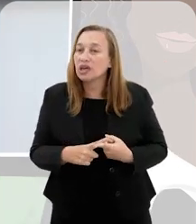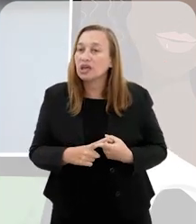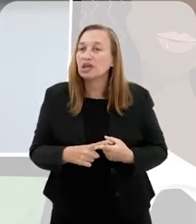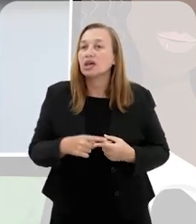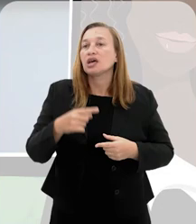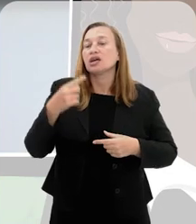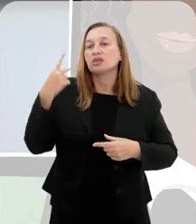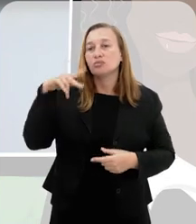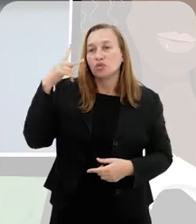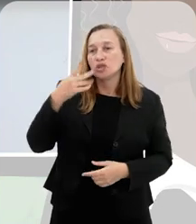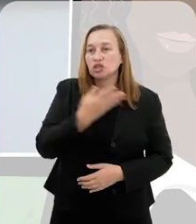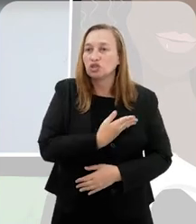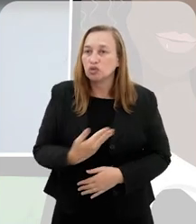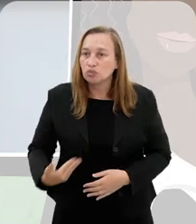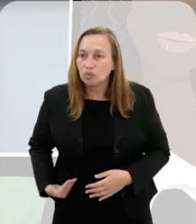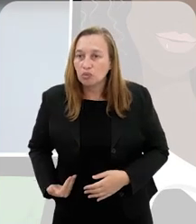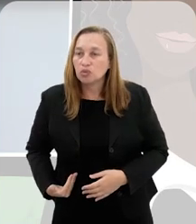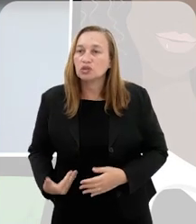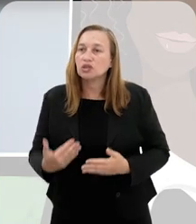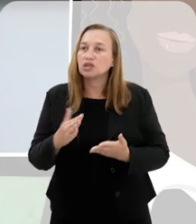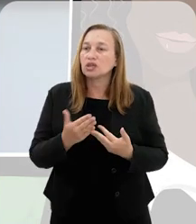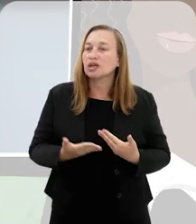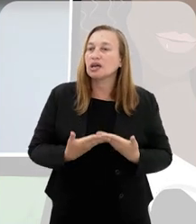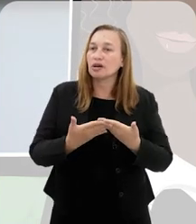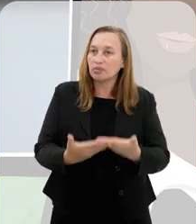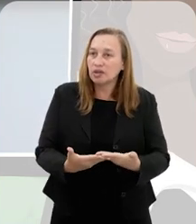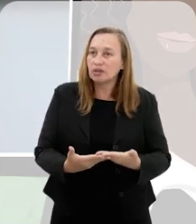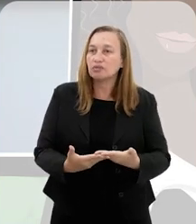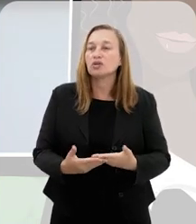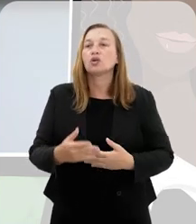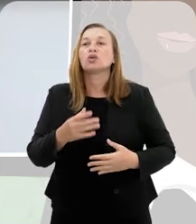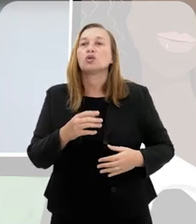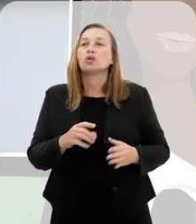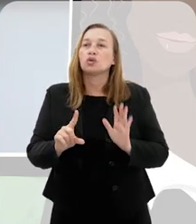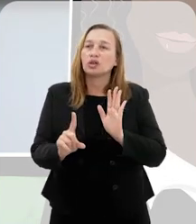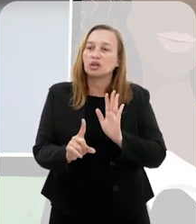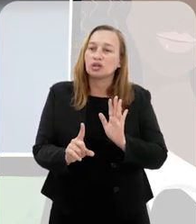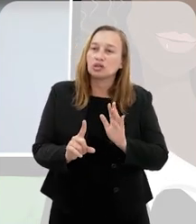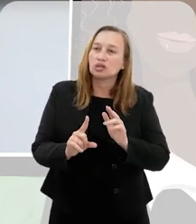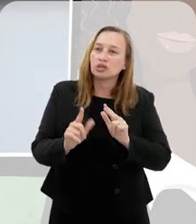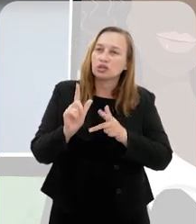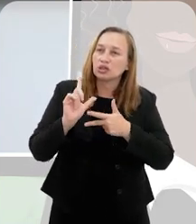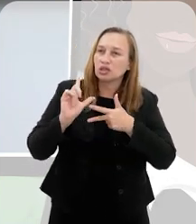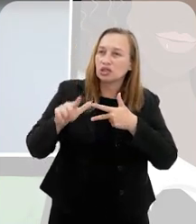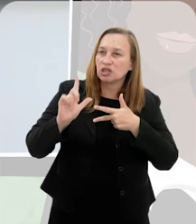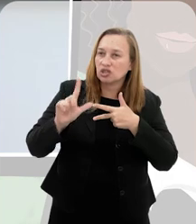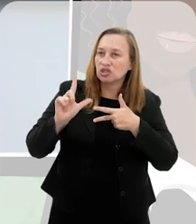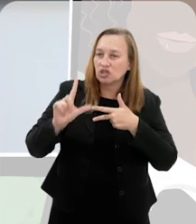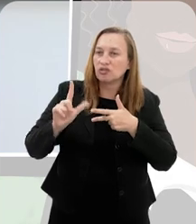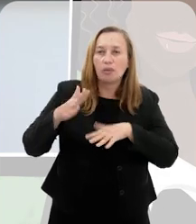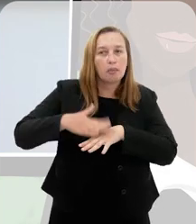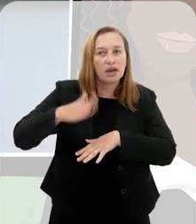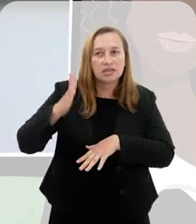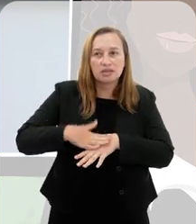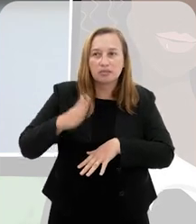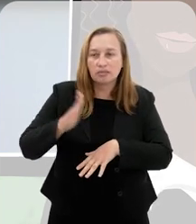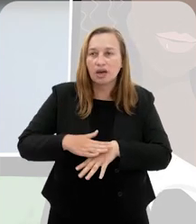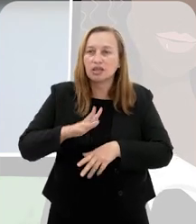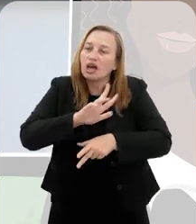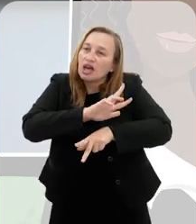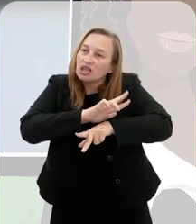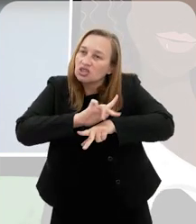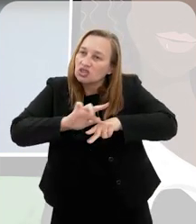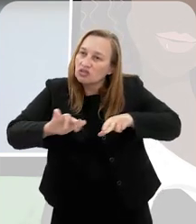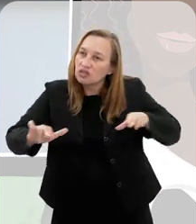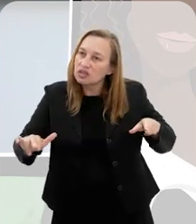recorte, porque as políticas públicas que são encaminhadas através do legislativo, elas cada vez